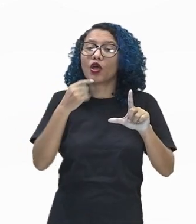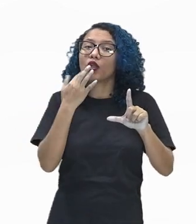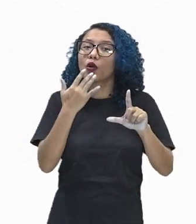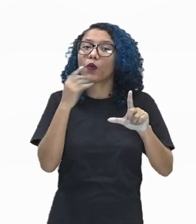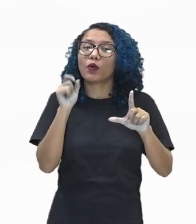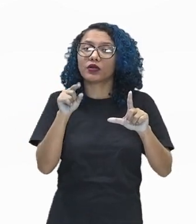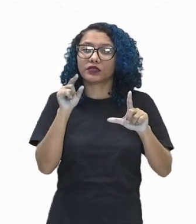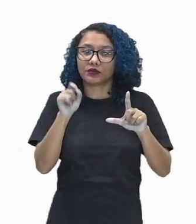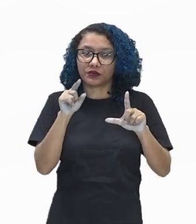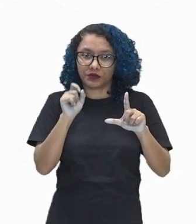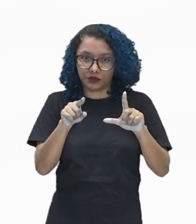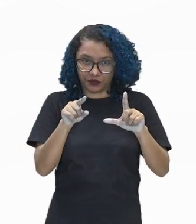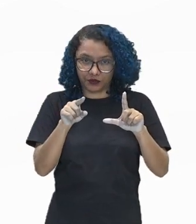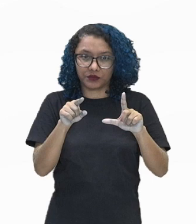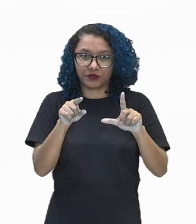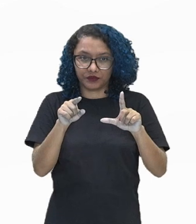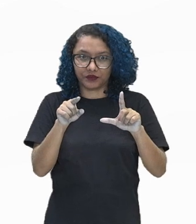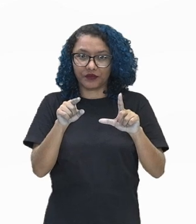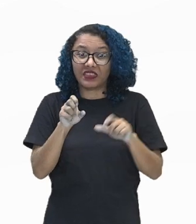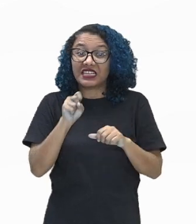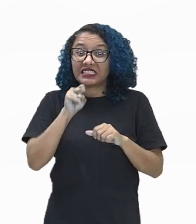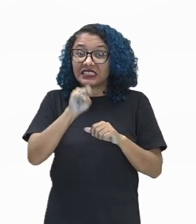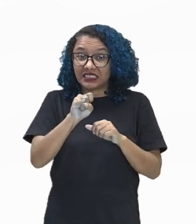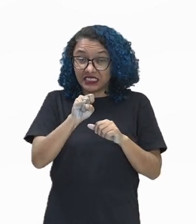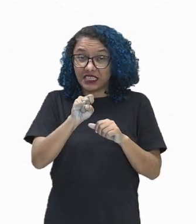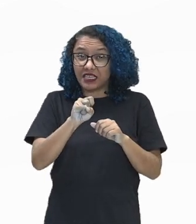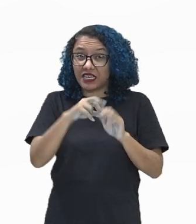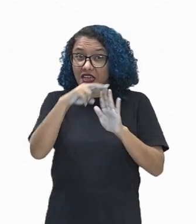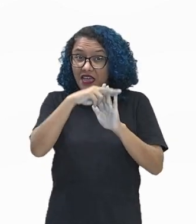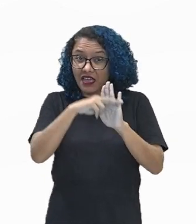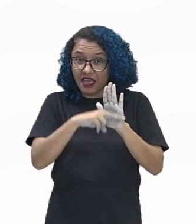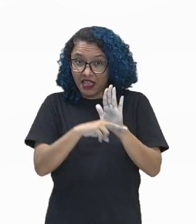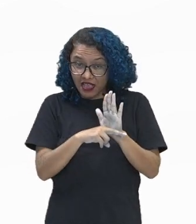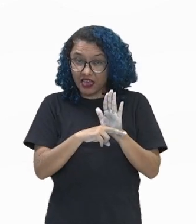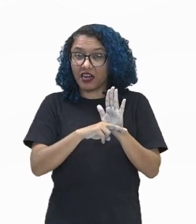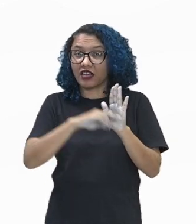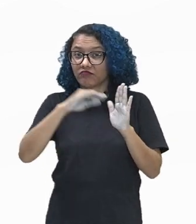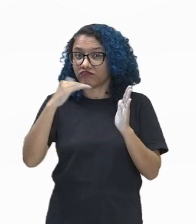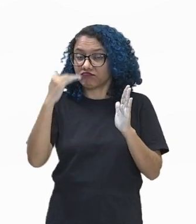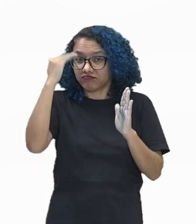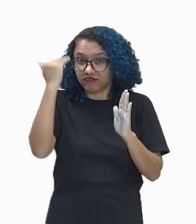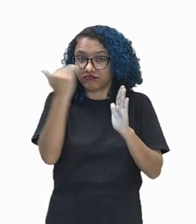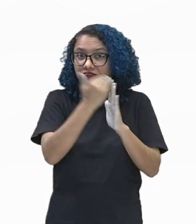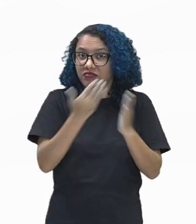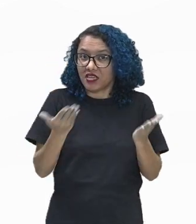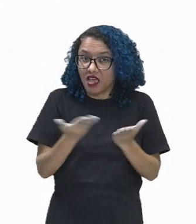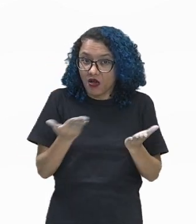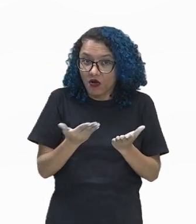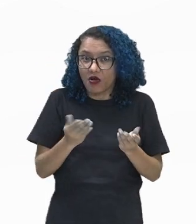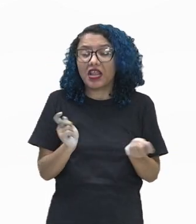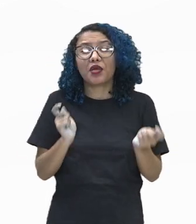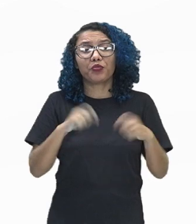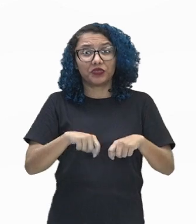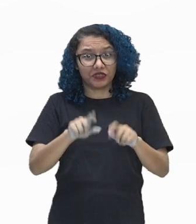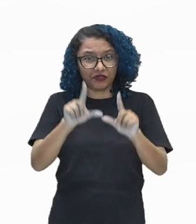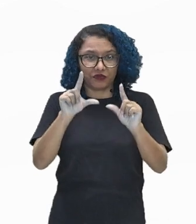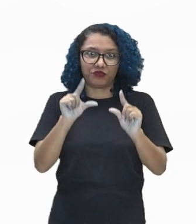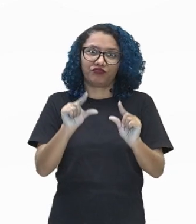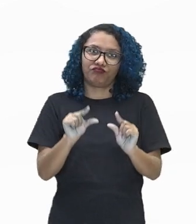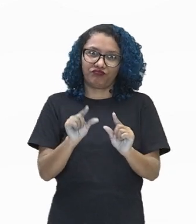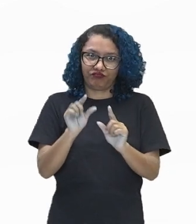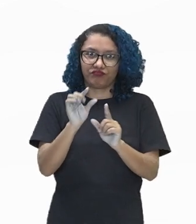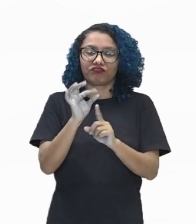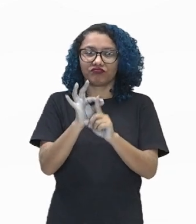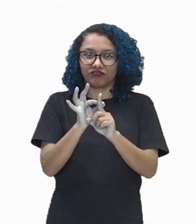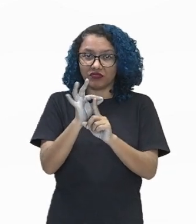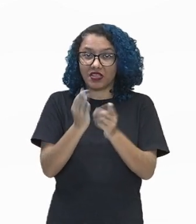azul. Então, seguindo as atuais promessas, a gente consegue aí diminuir, né, o grau, consegue